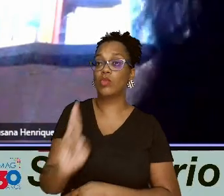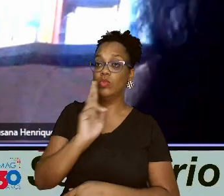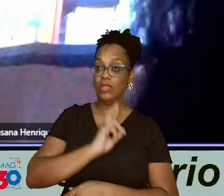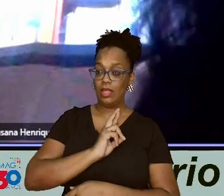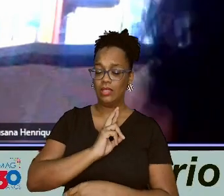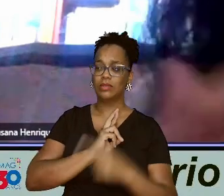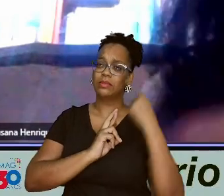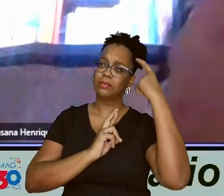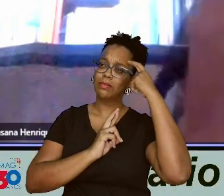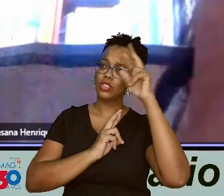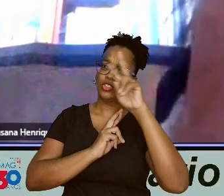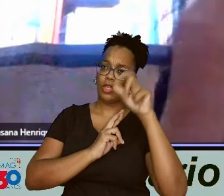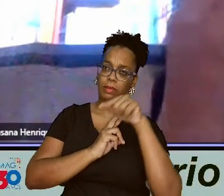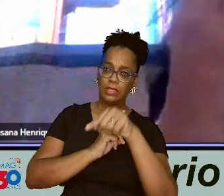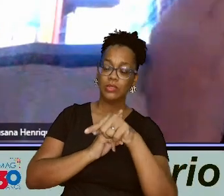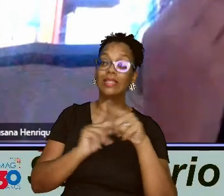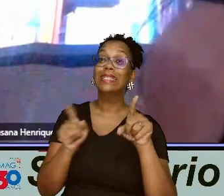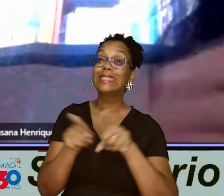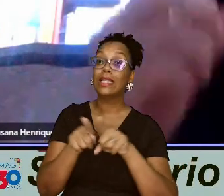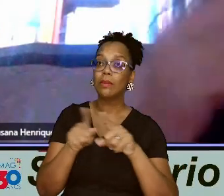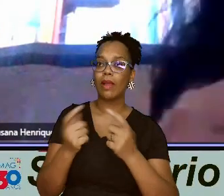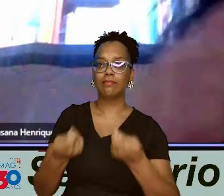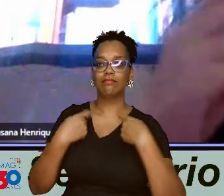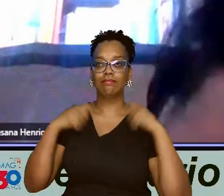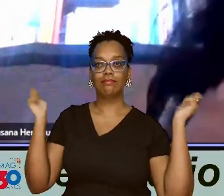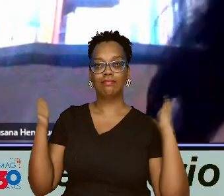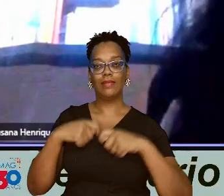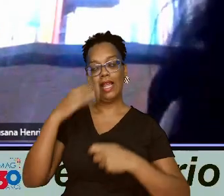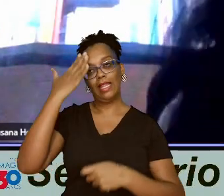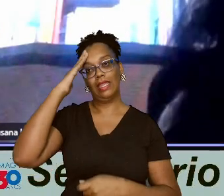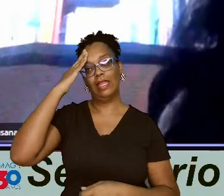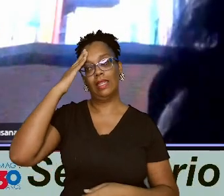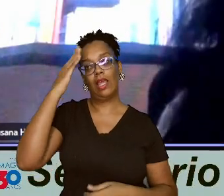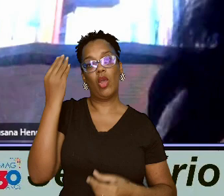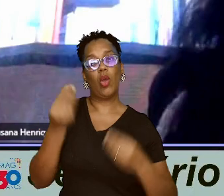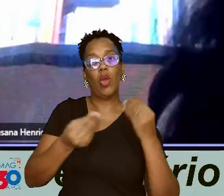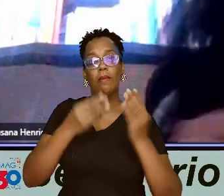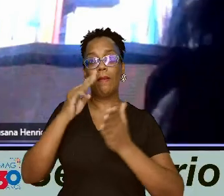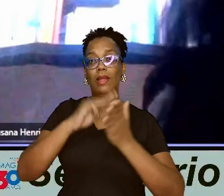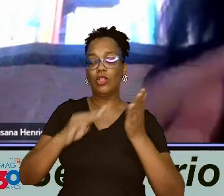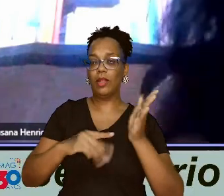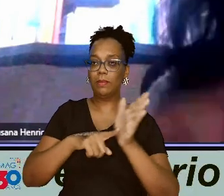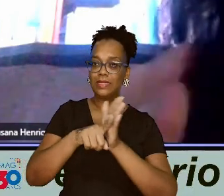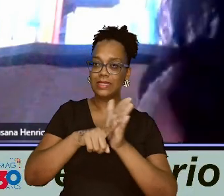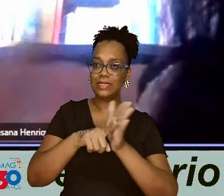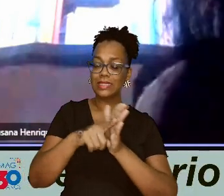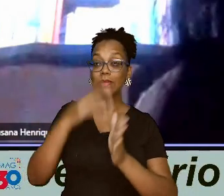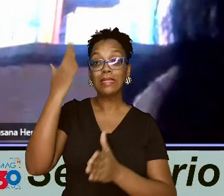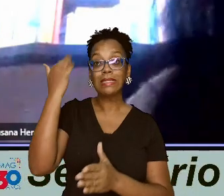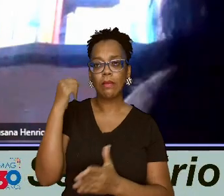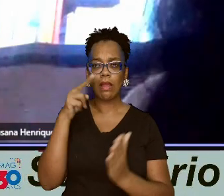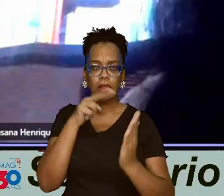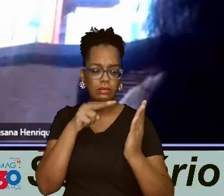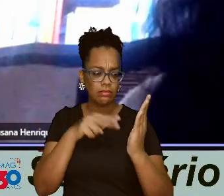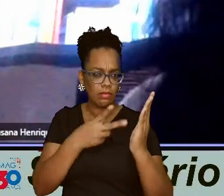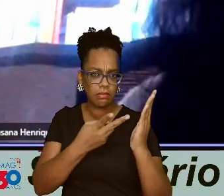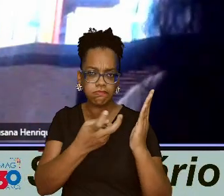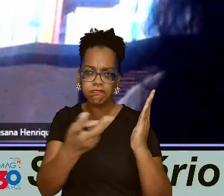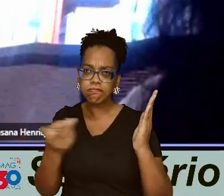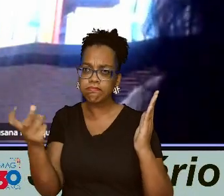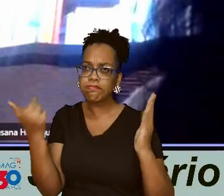sobre isso, ela também nos capacita para entender sobre metodologia de pesquisa e para saber ler dados de outras pesquisas.